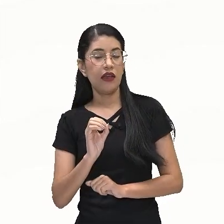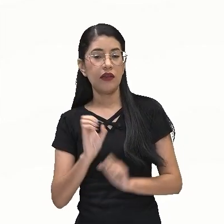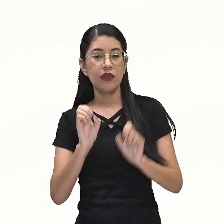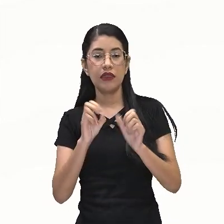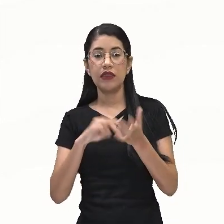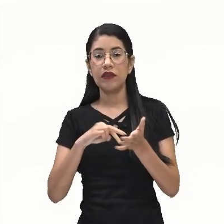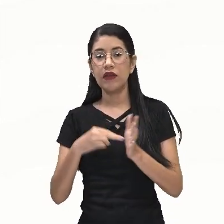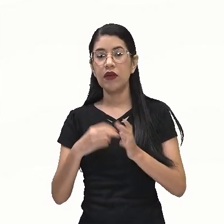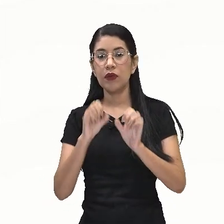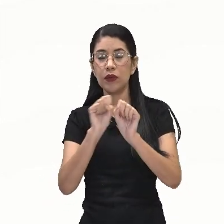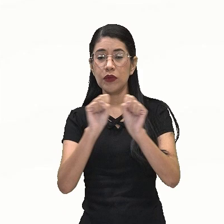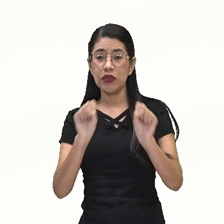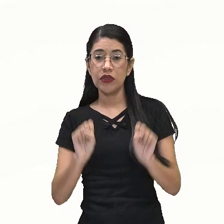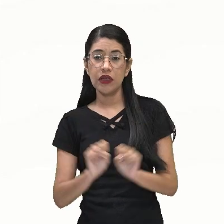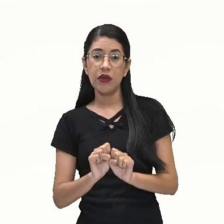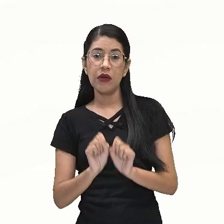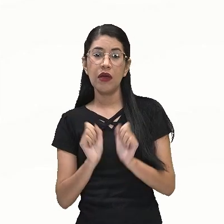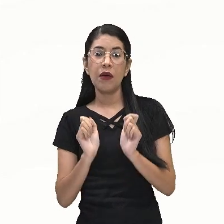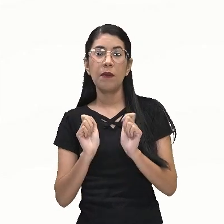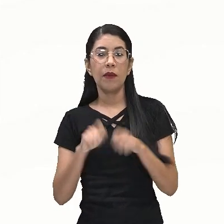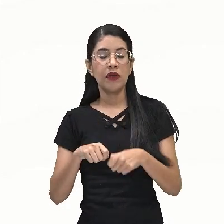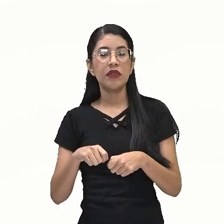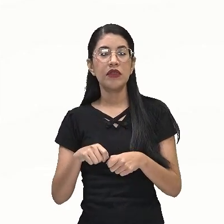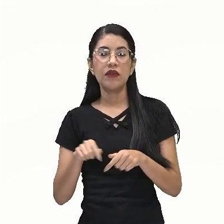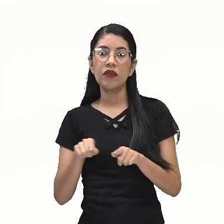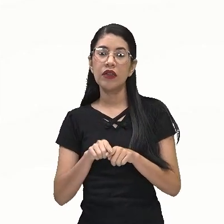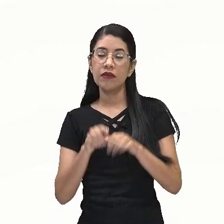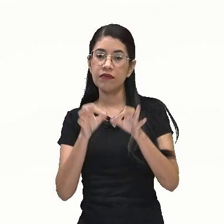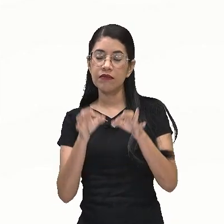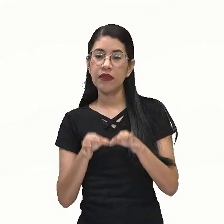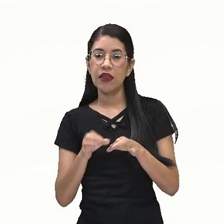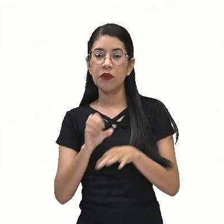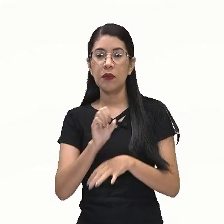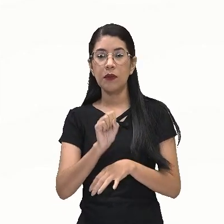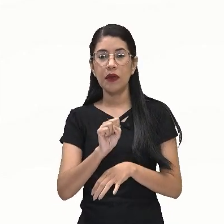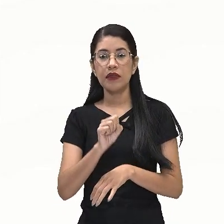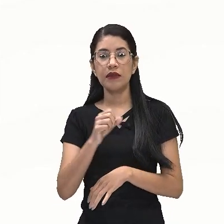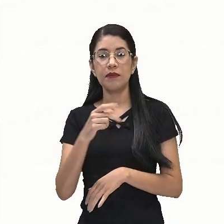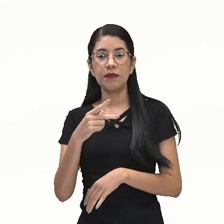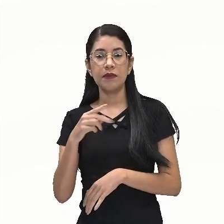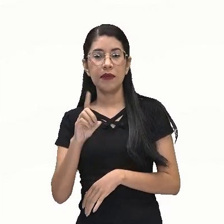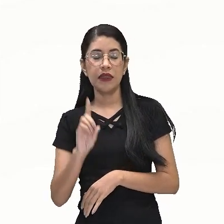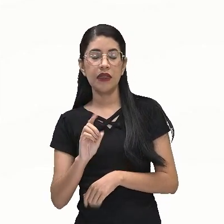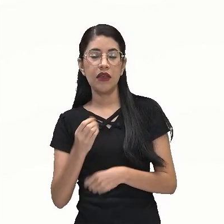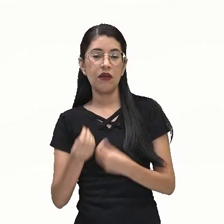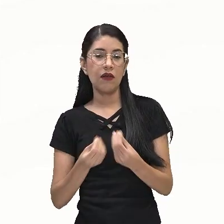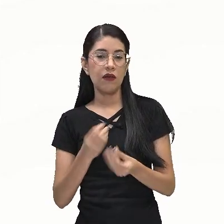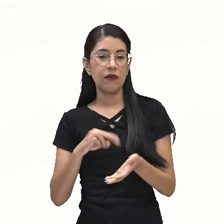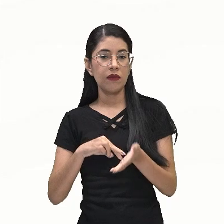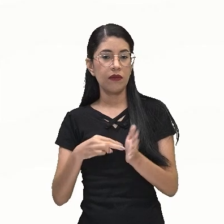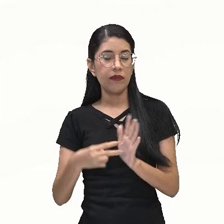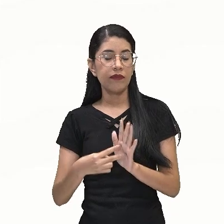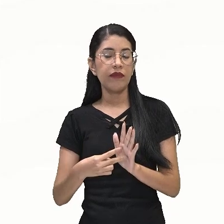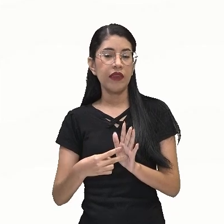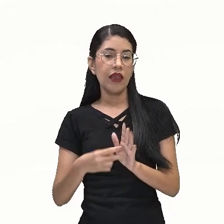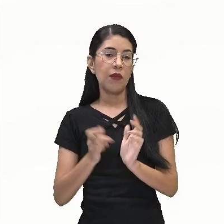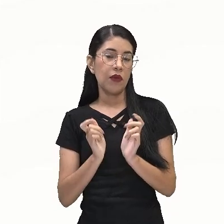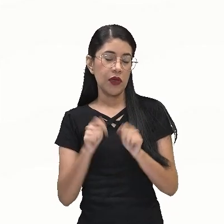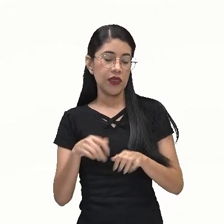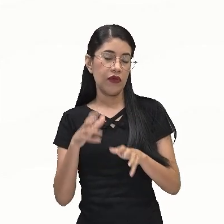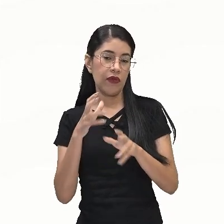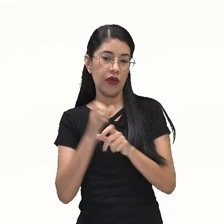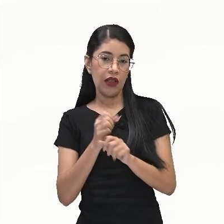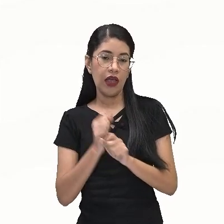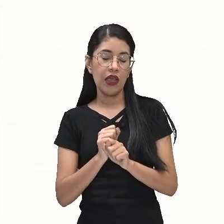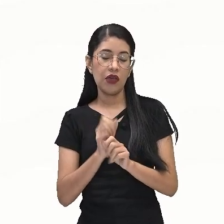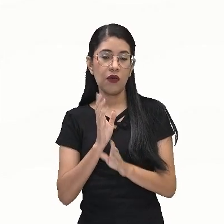sistema possível e determinado. O que significa? Eu consigo resolver o meu sistema e eu só vou ter uma